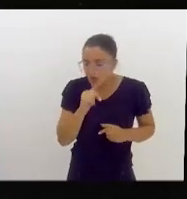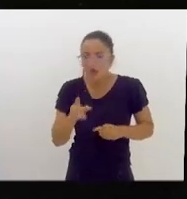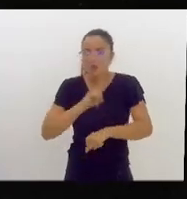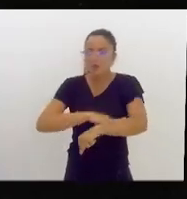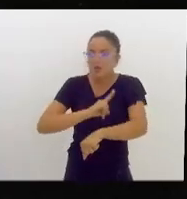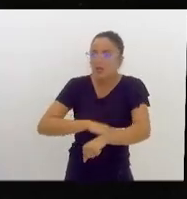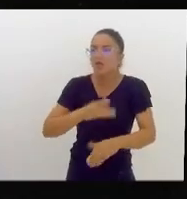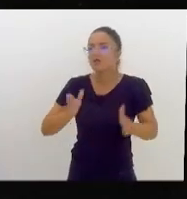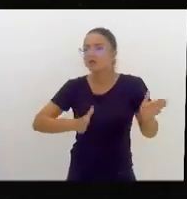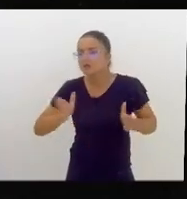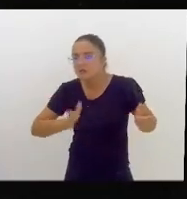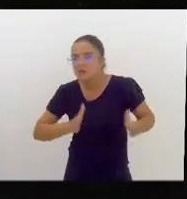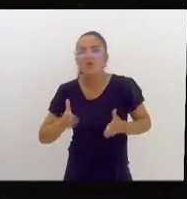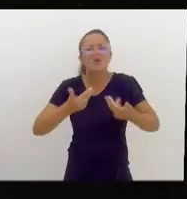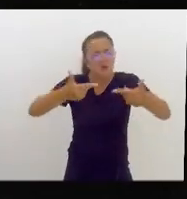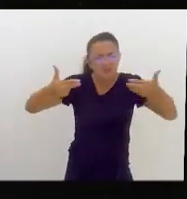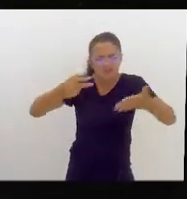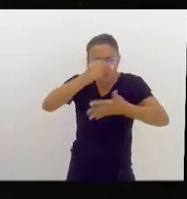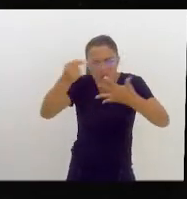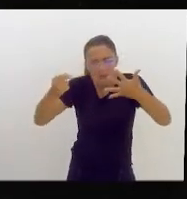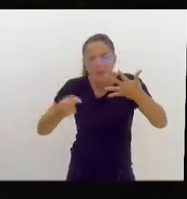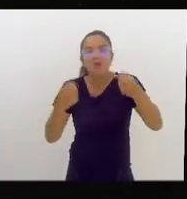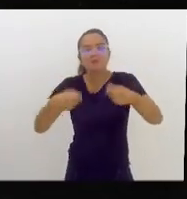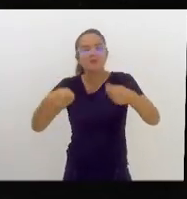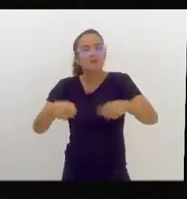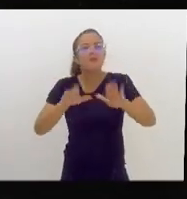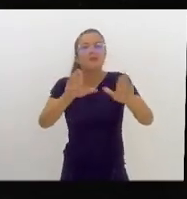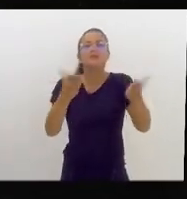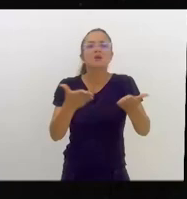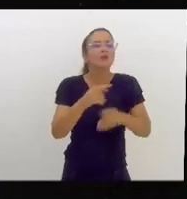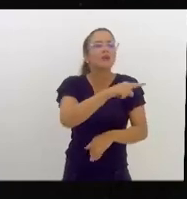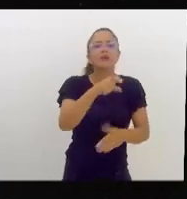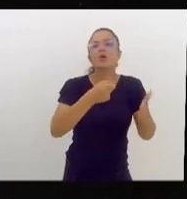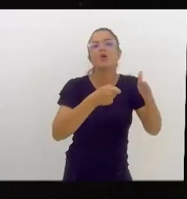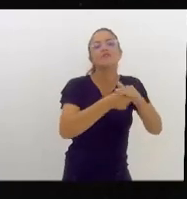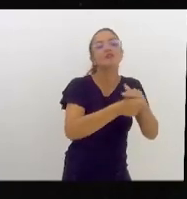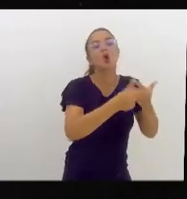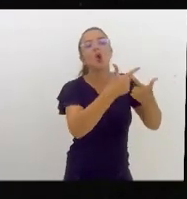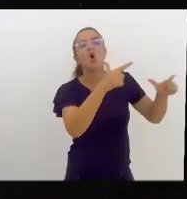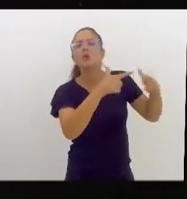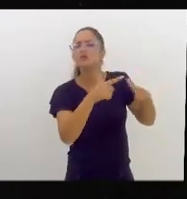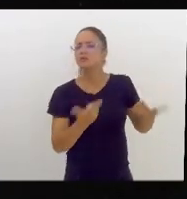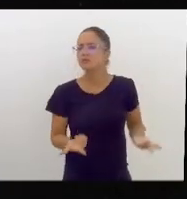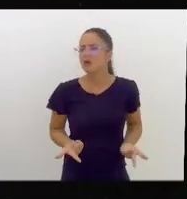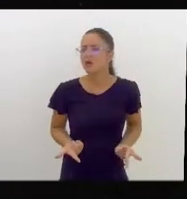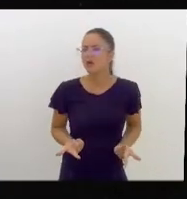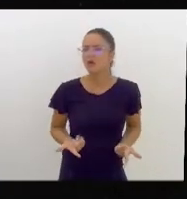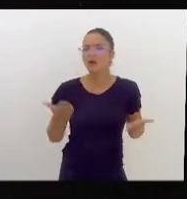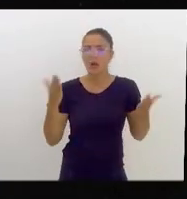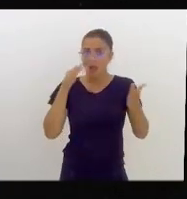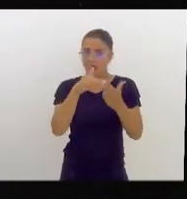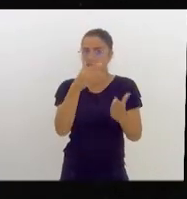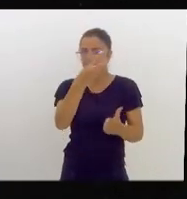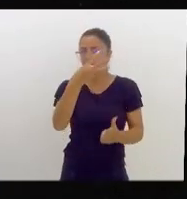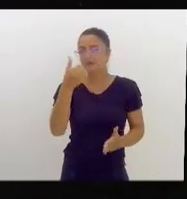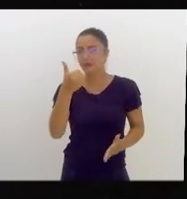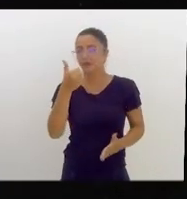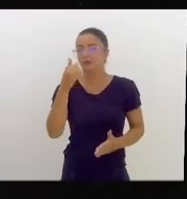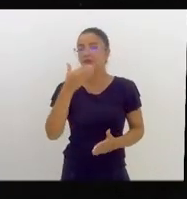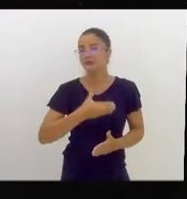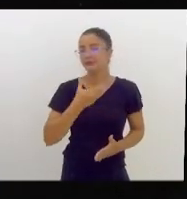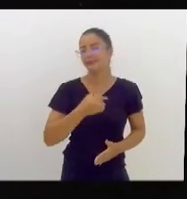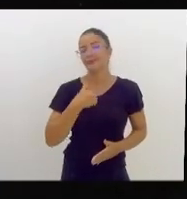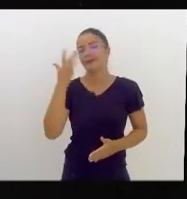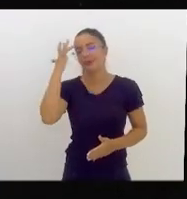banheiros, acessibilidade, tudo isso. Eles estão investindo em outras coisas. Então, até o dia 31 de dezembro, eles não vão gastar os